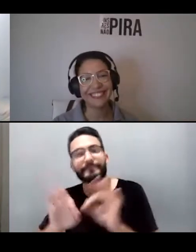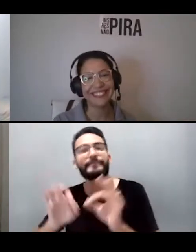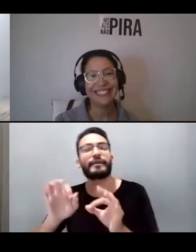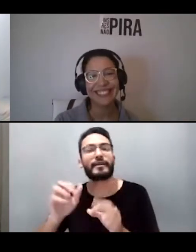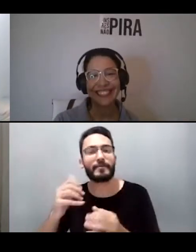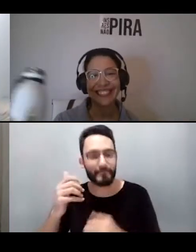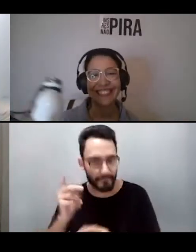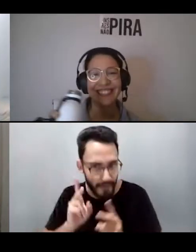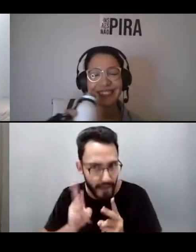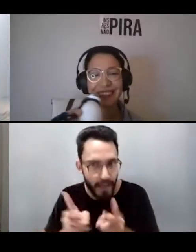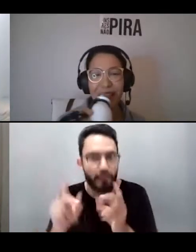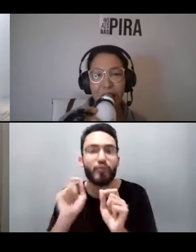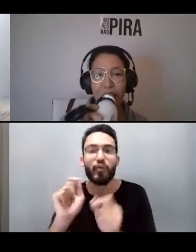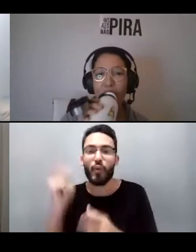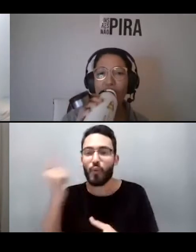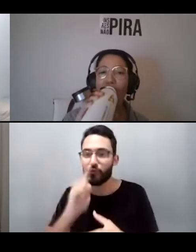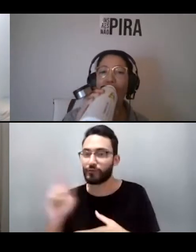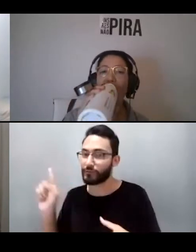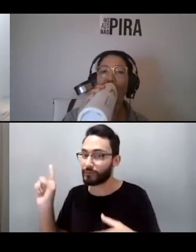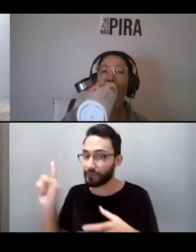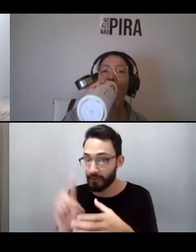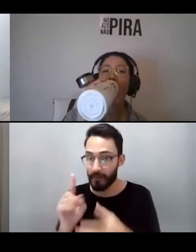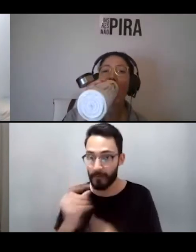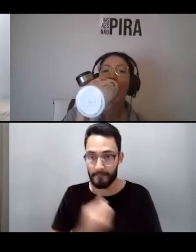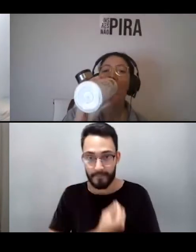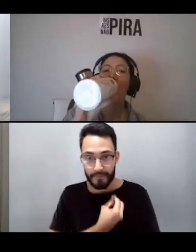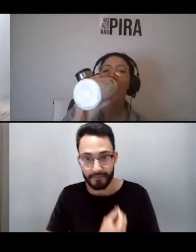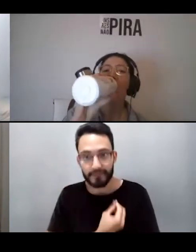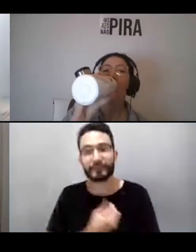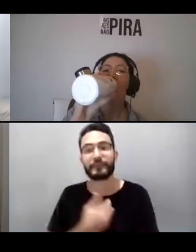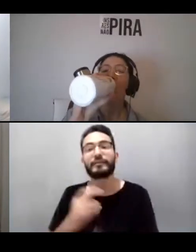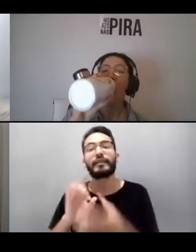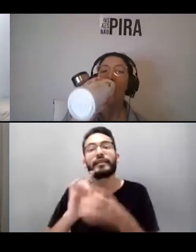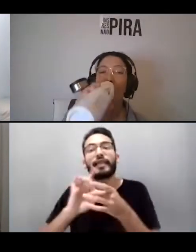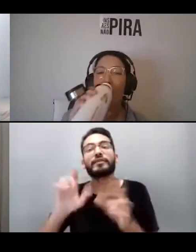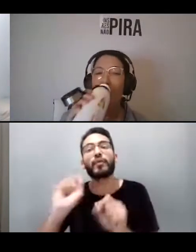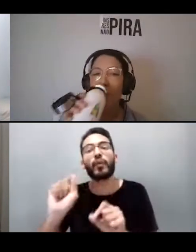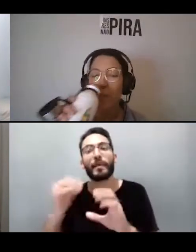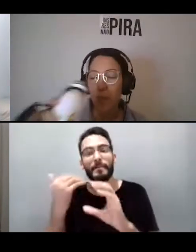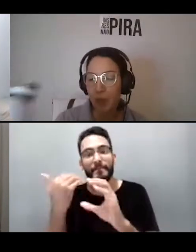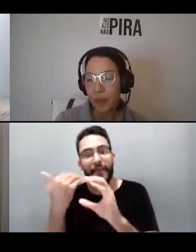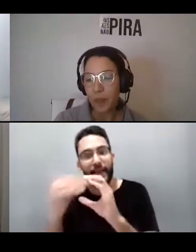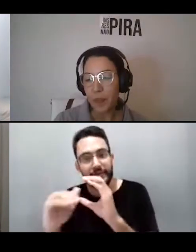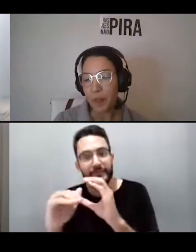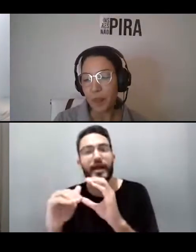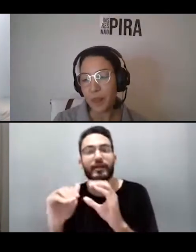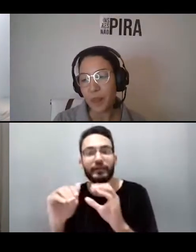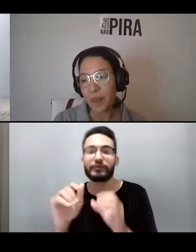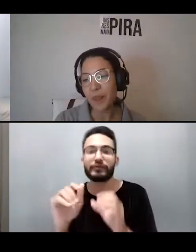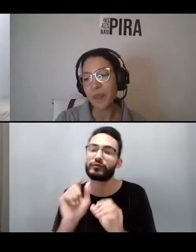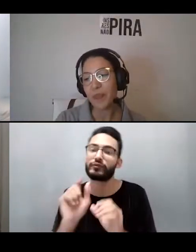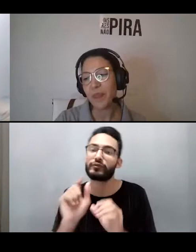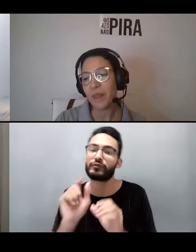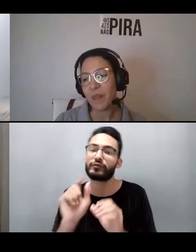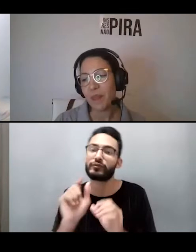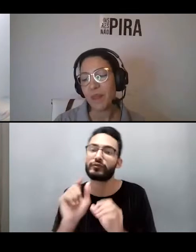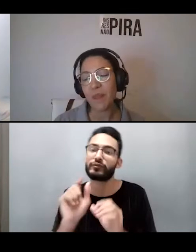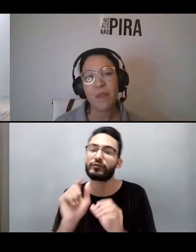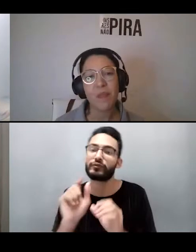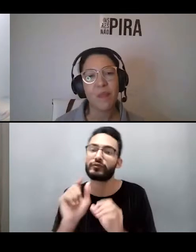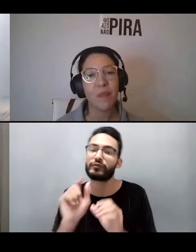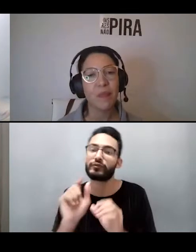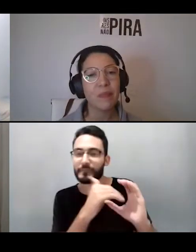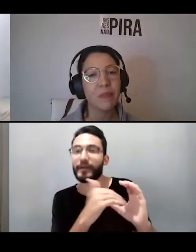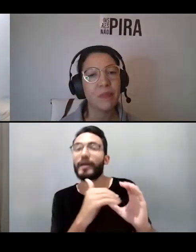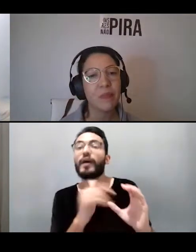poder estar aqui presente, né, comentei sobre deixar as mensagens, né, aí um pouquinho de lado, e para